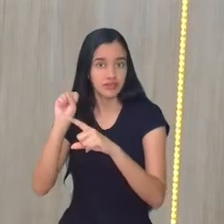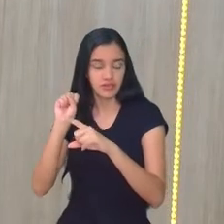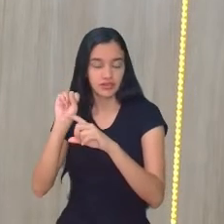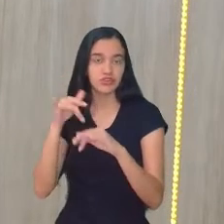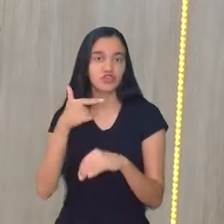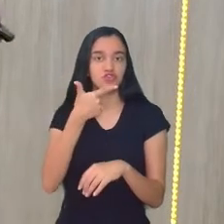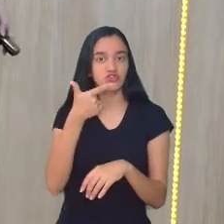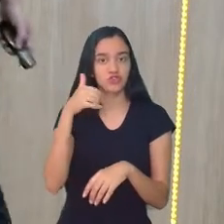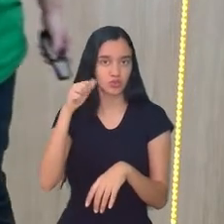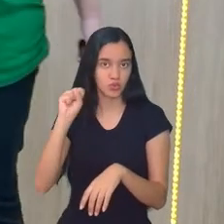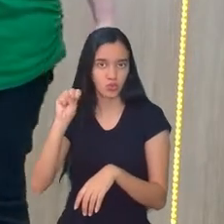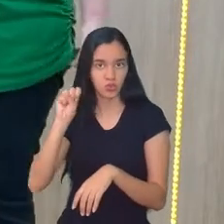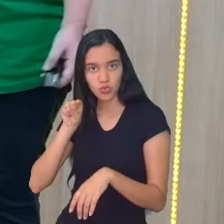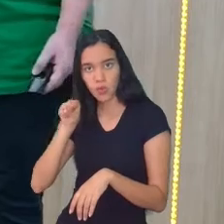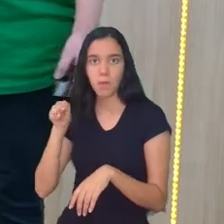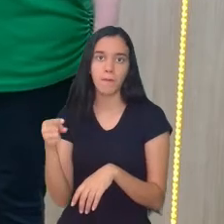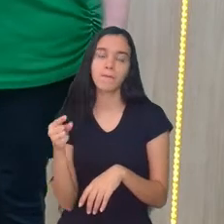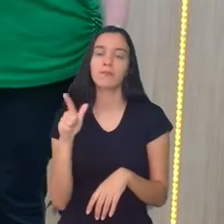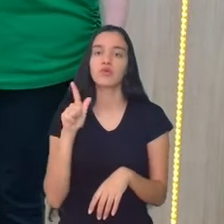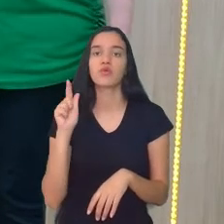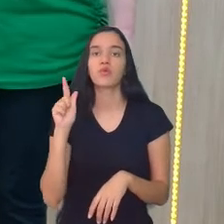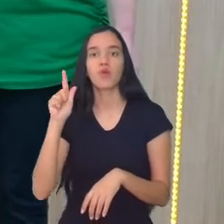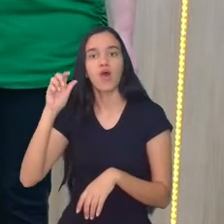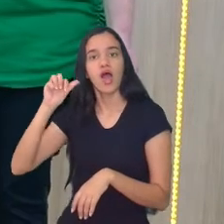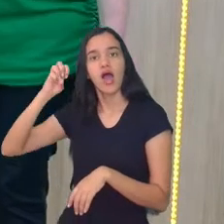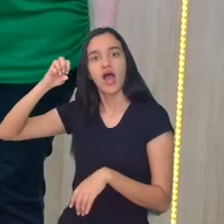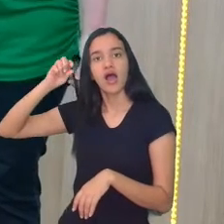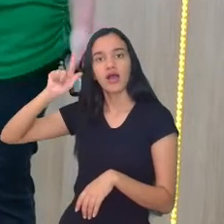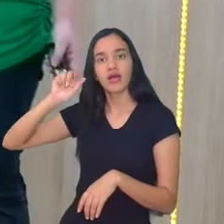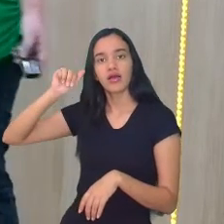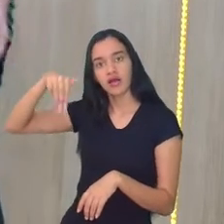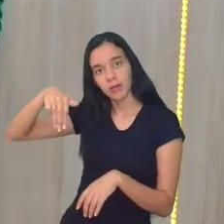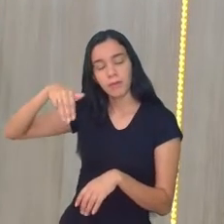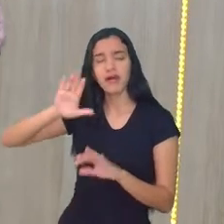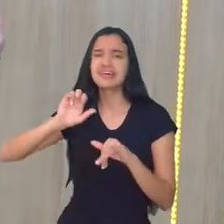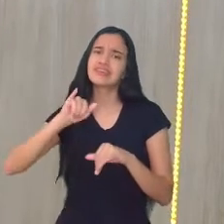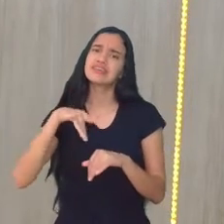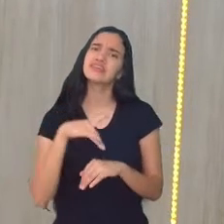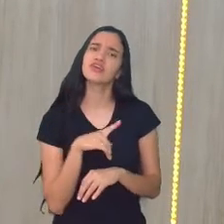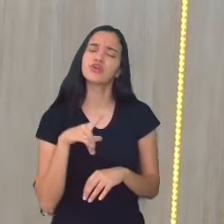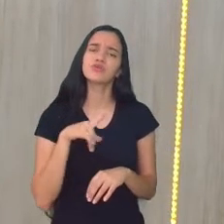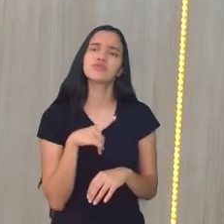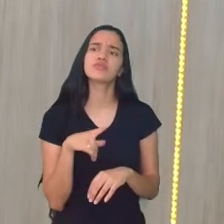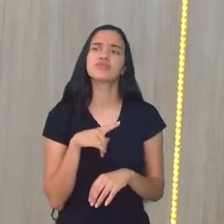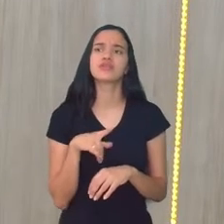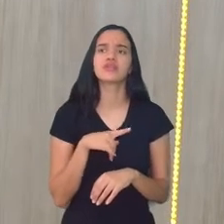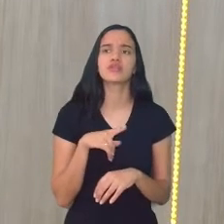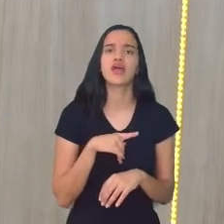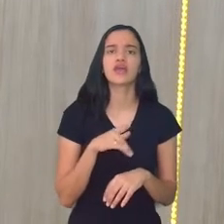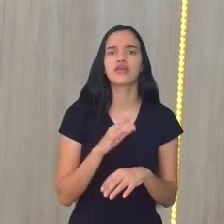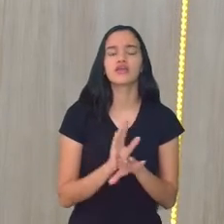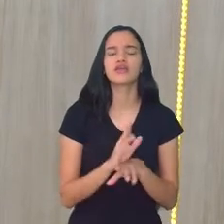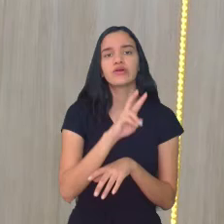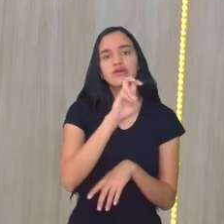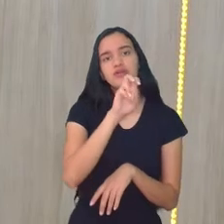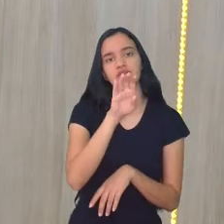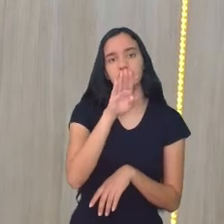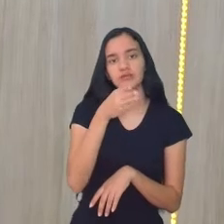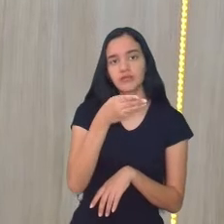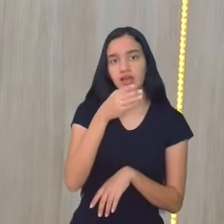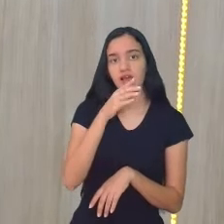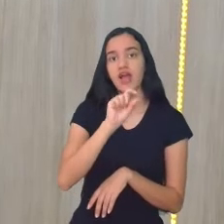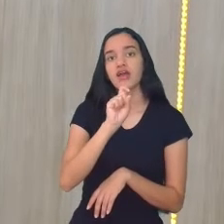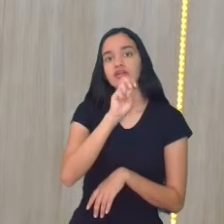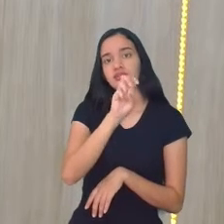28.000 gramas. E esse exemplo aqui, se eu tenho meia grama,